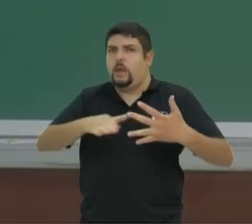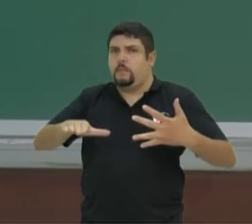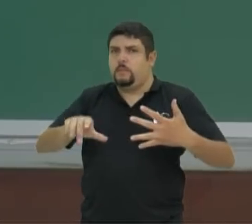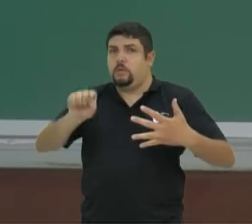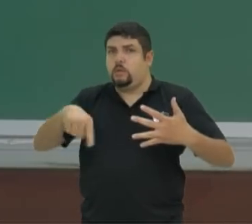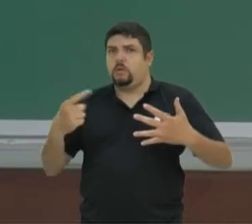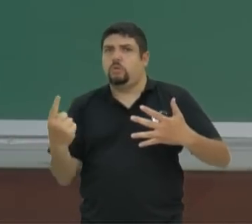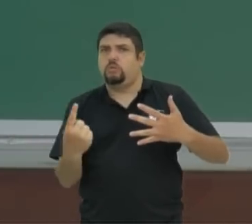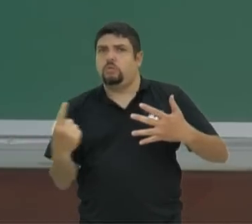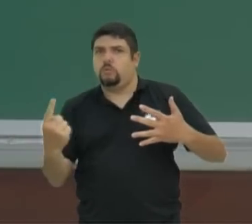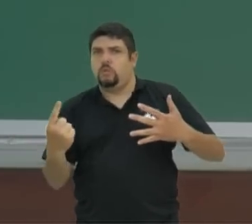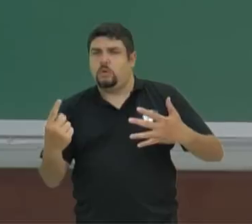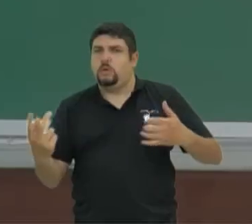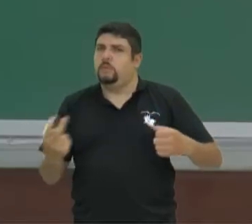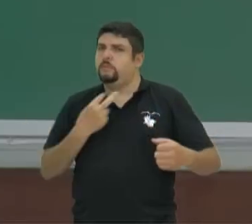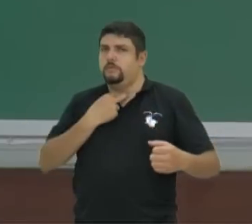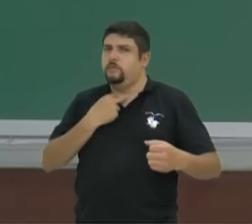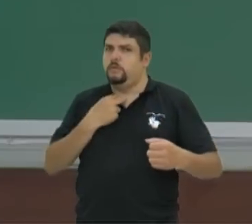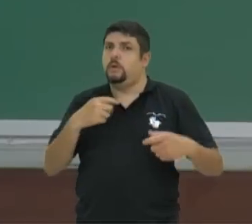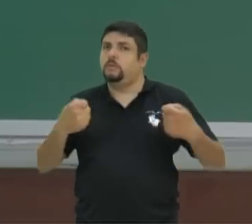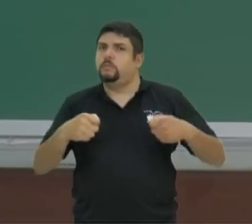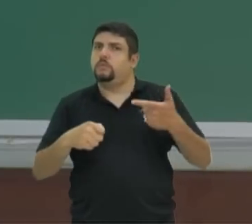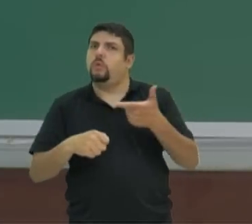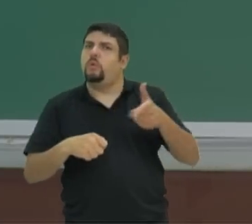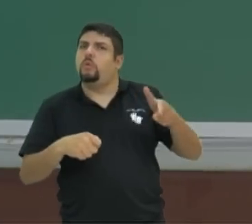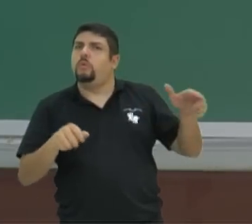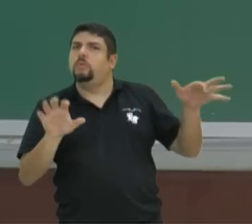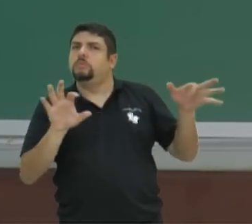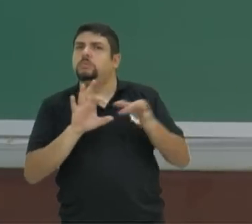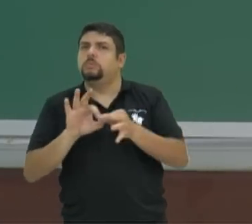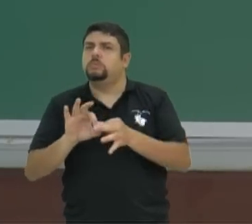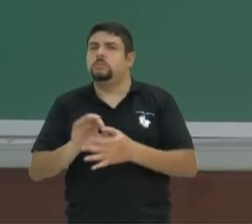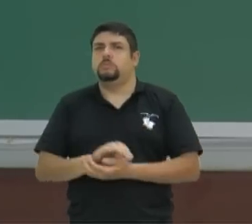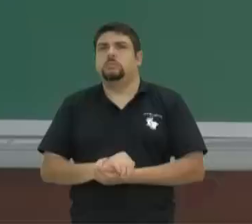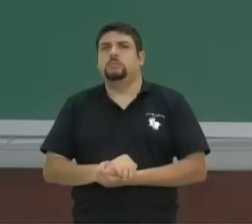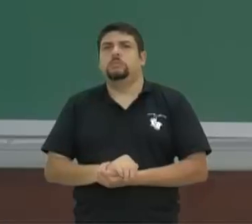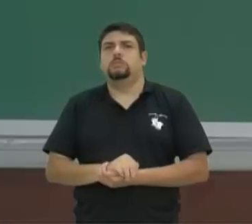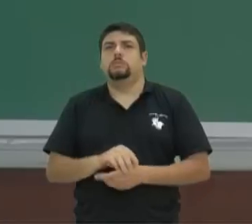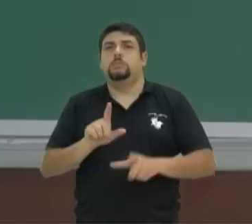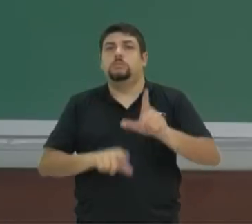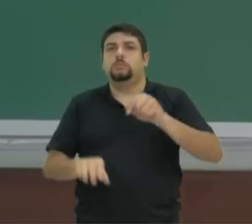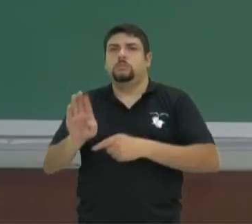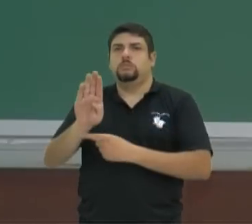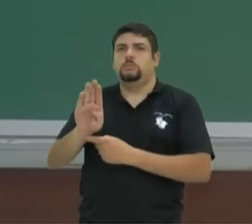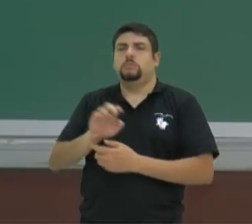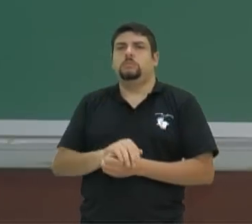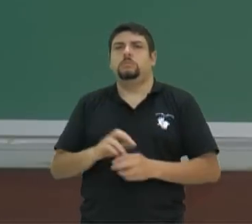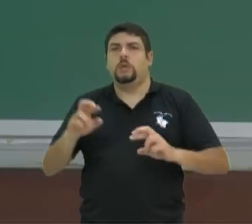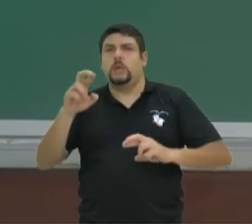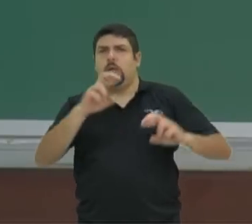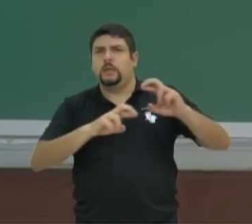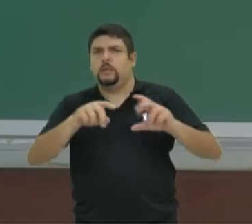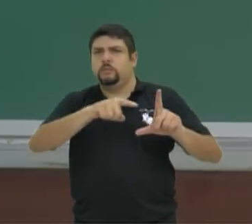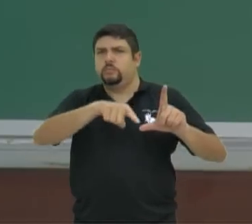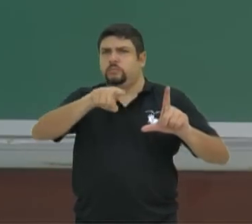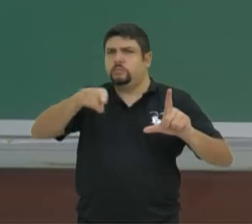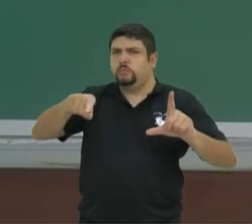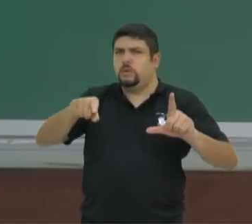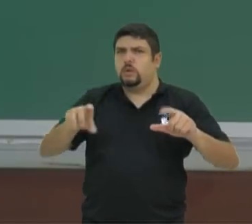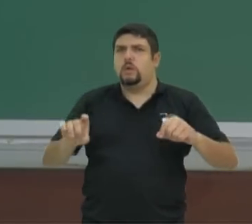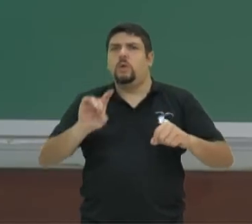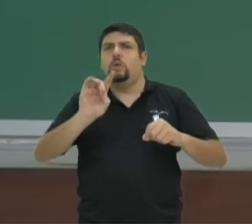gente precisa olhar outros fatores também, certo? Letra B. Na análise estatística, basta tomar uma única